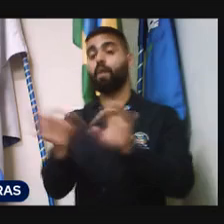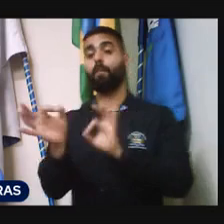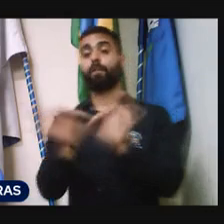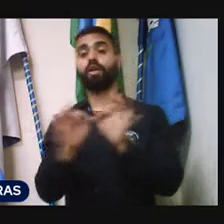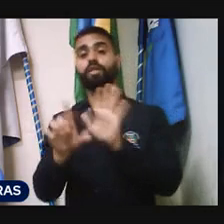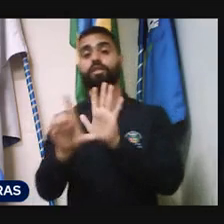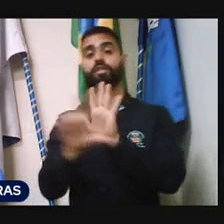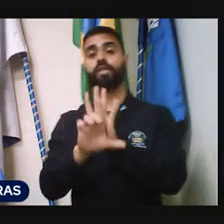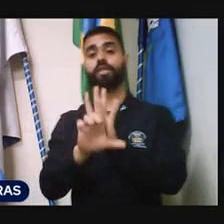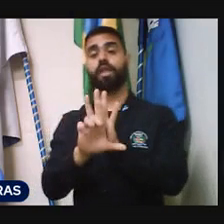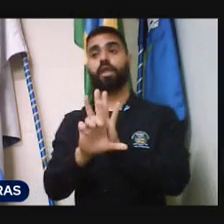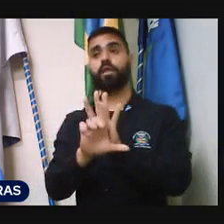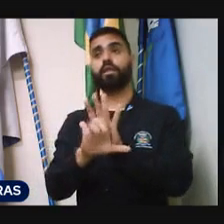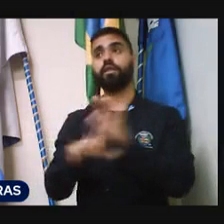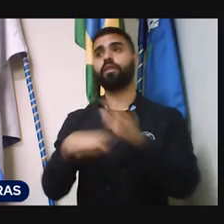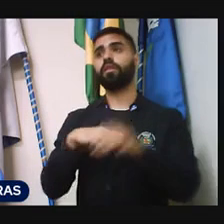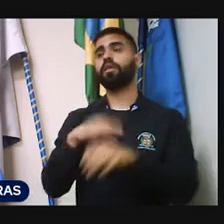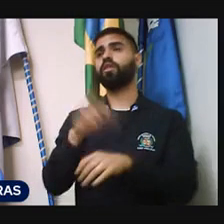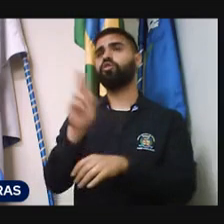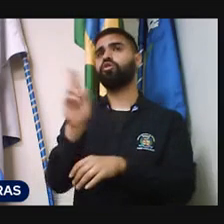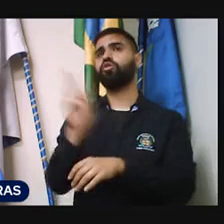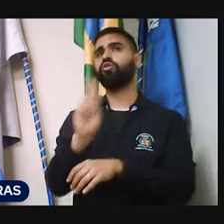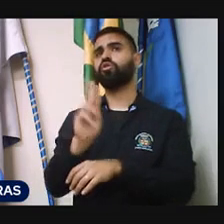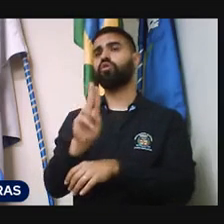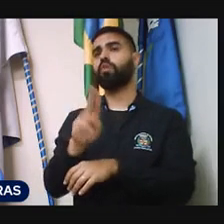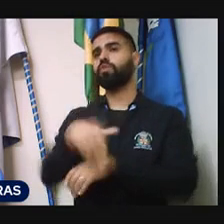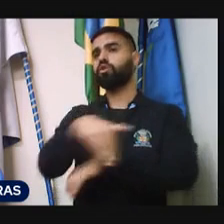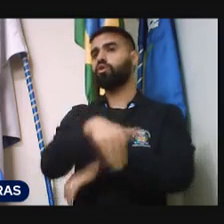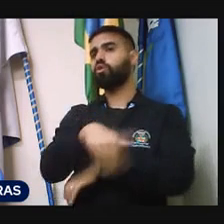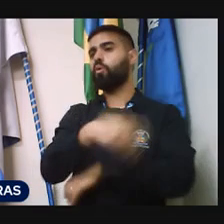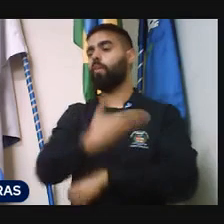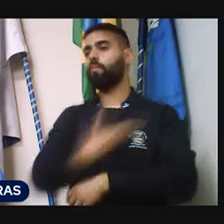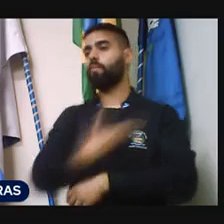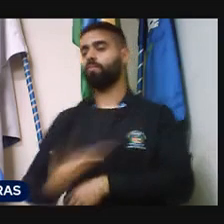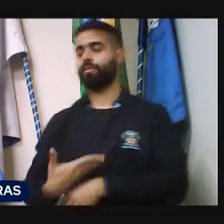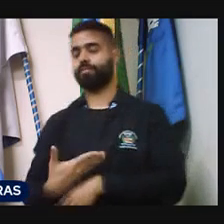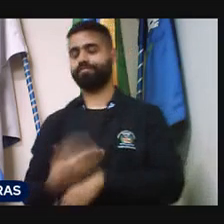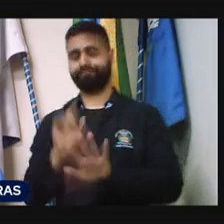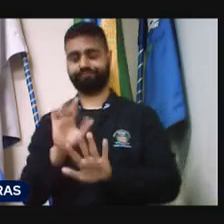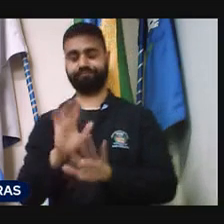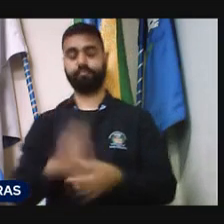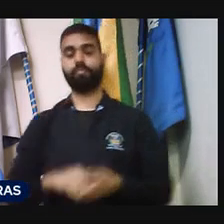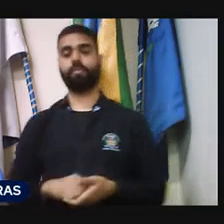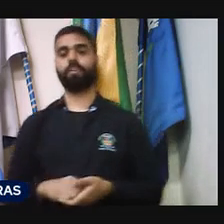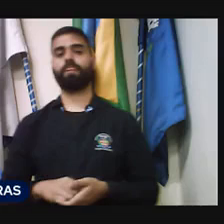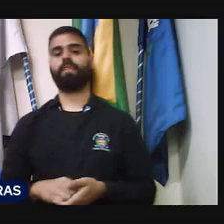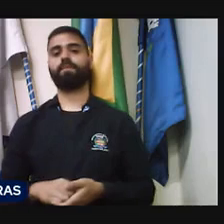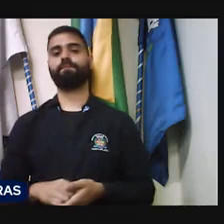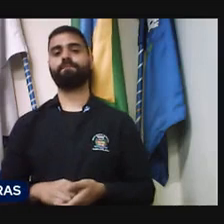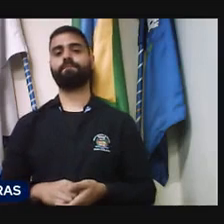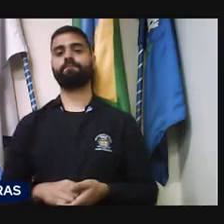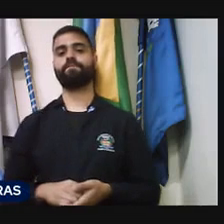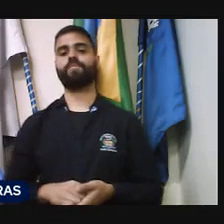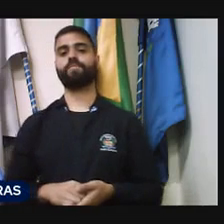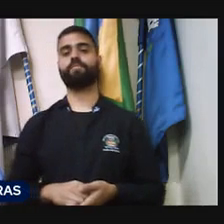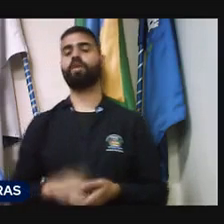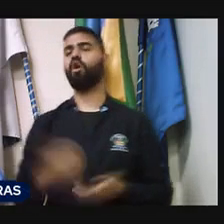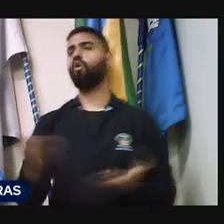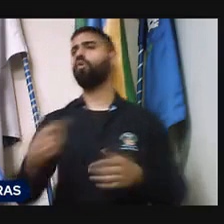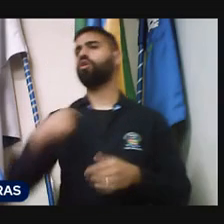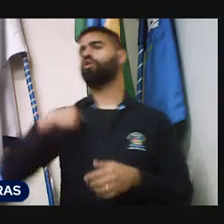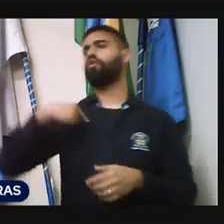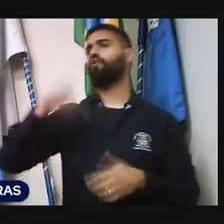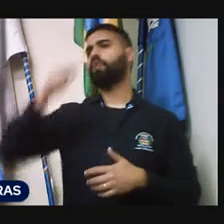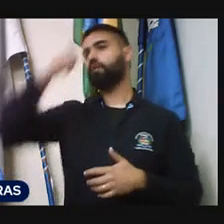de lei que dá deu nome nome de logradouros públicos o que que acontece eu tive um setor de isolamento Urbano